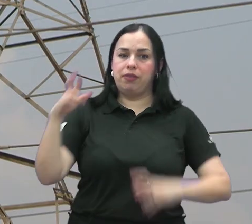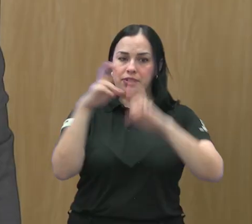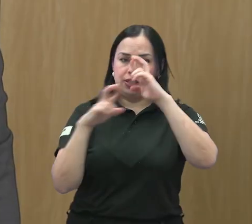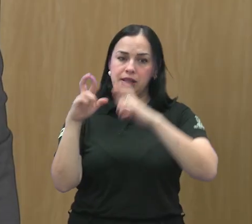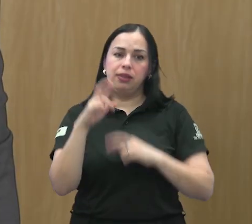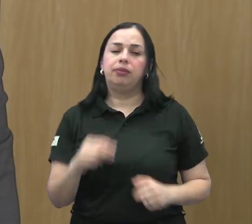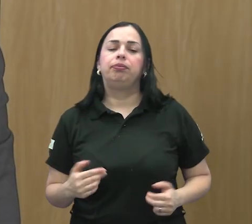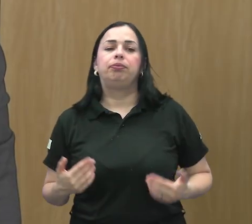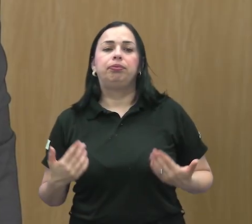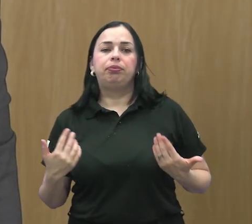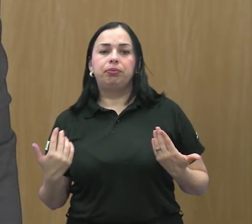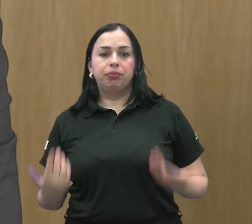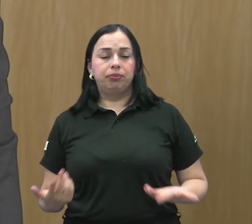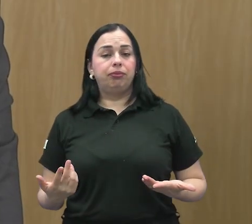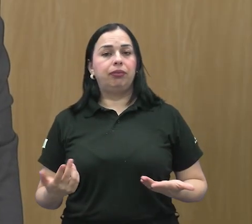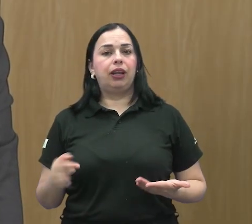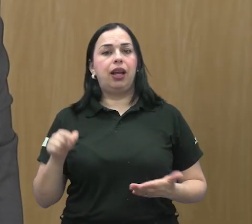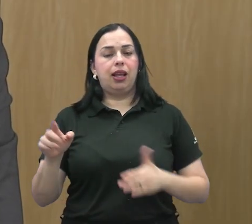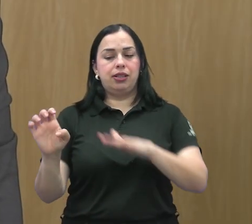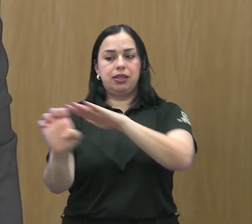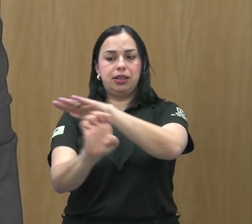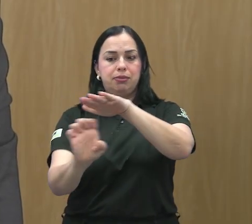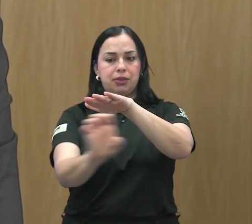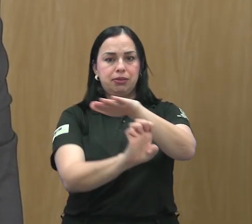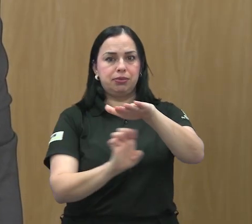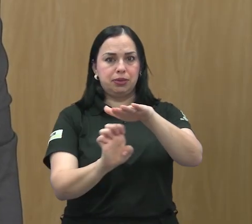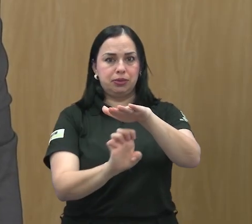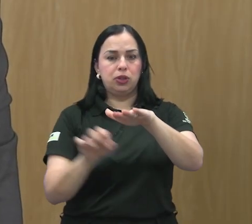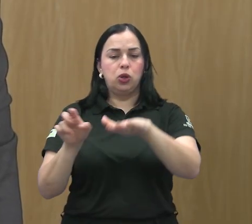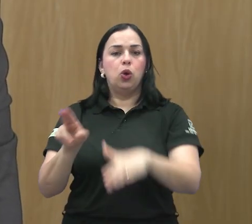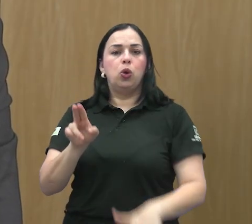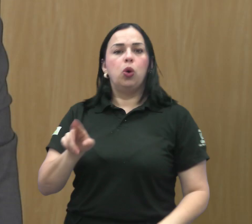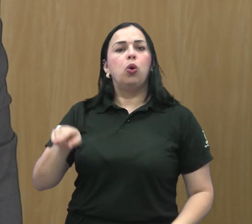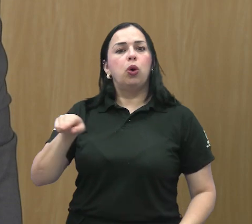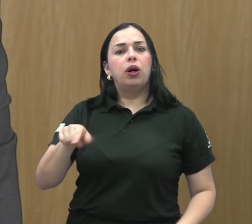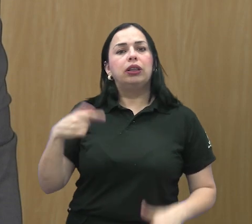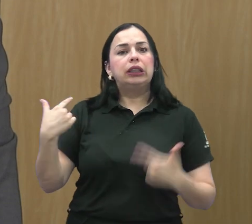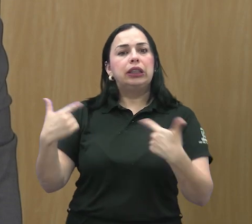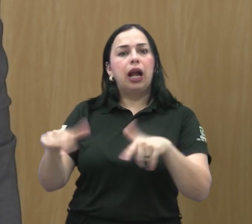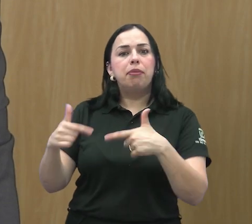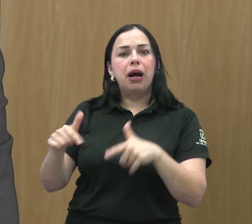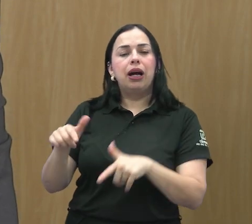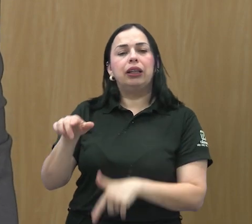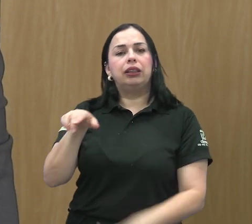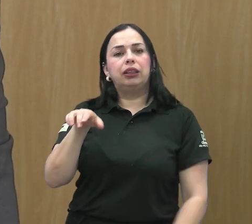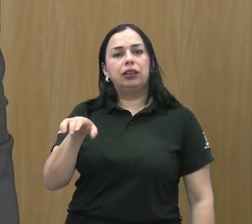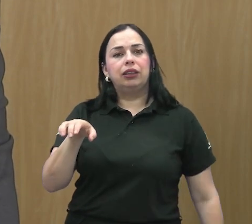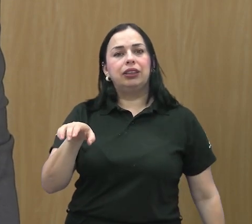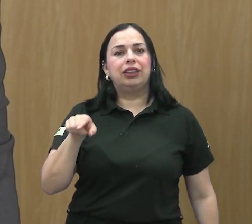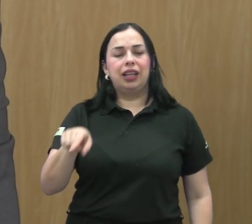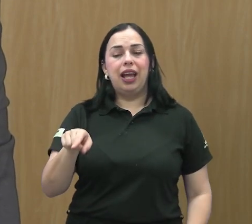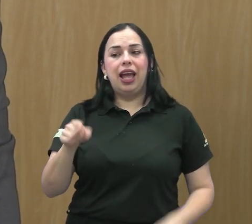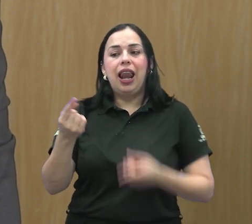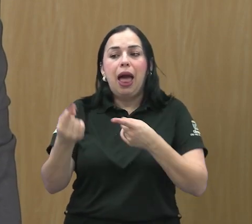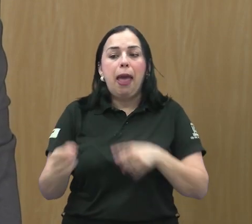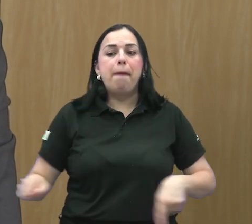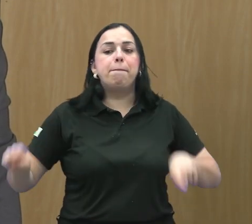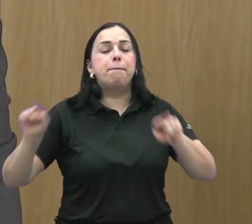governo. É importante destacar que essas empresas exploram serviços públicos. Então, o nome delas